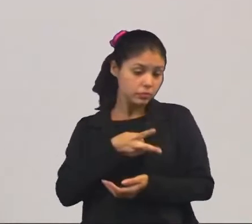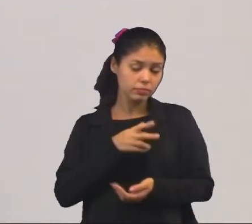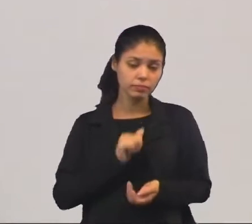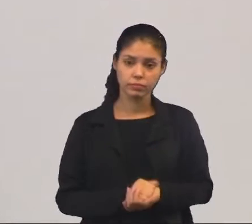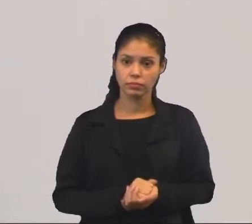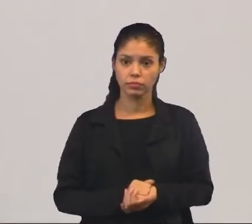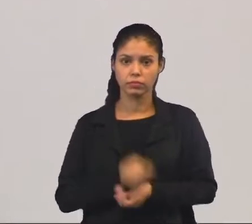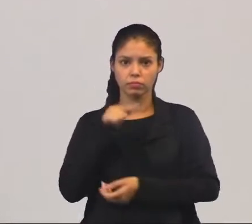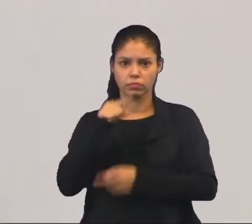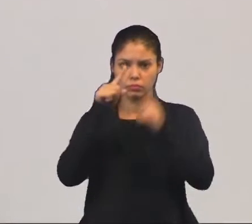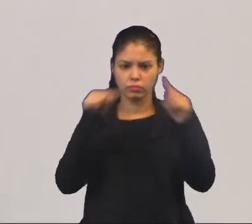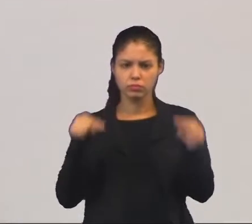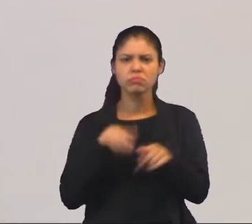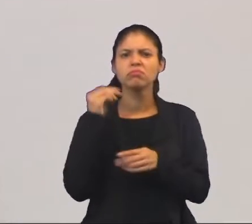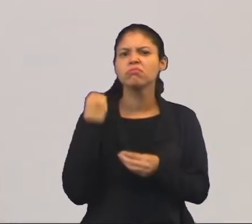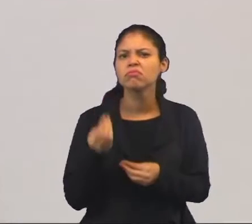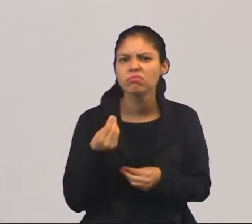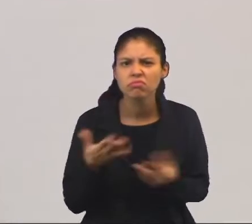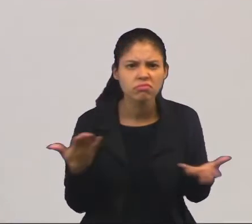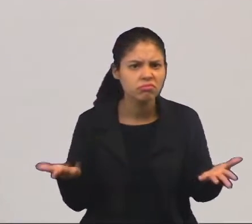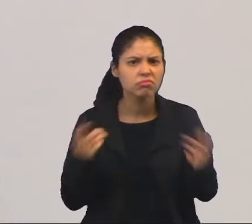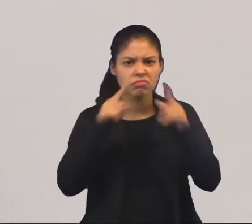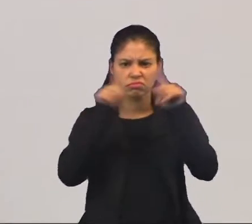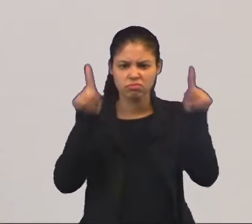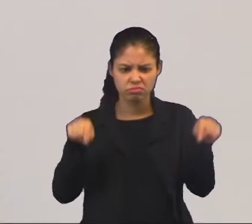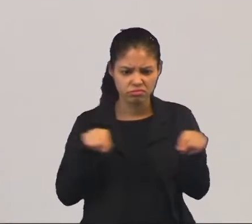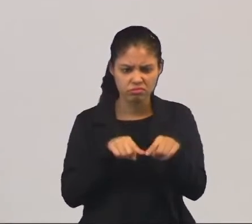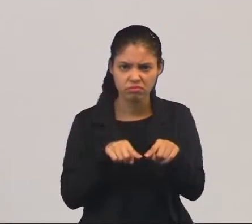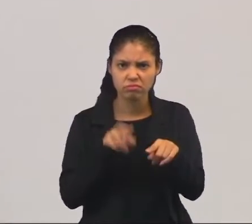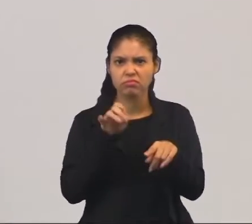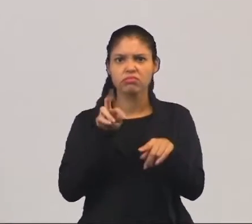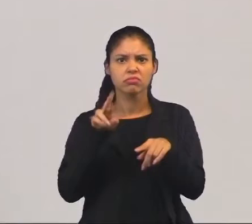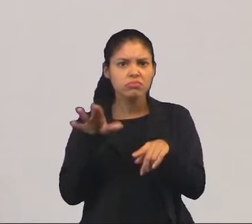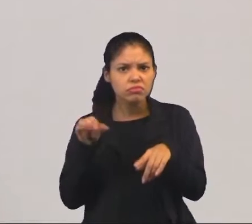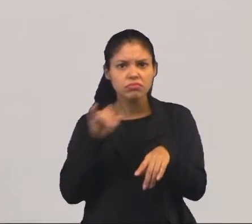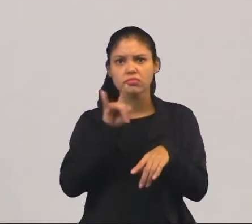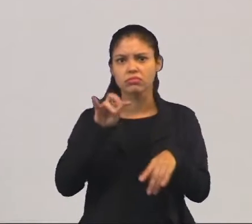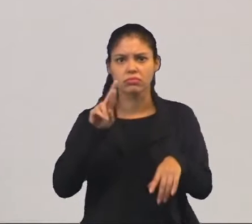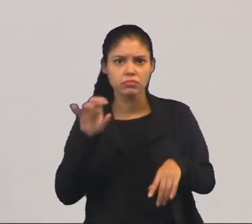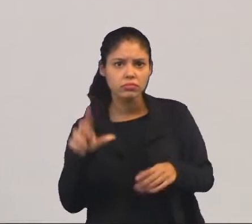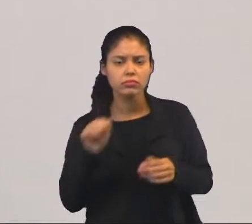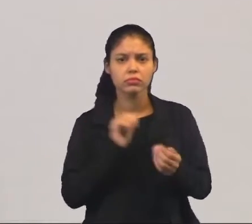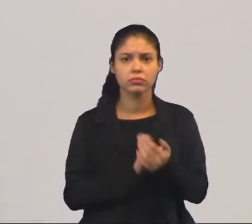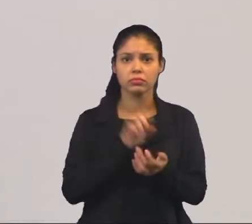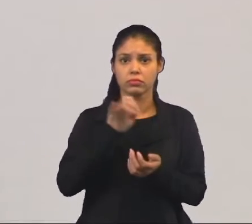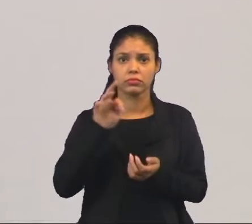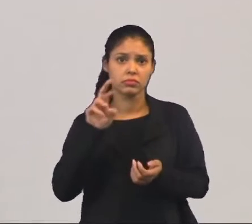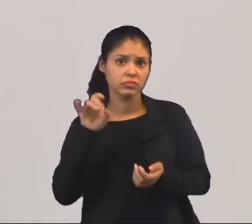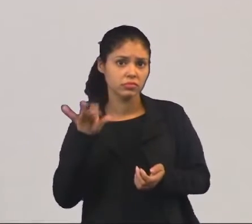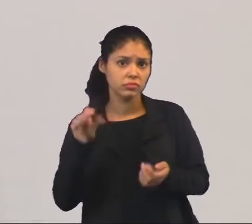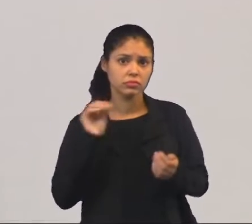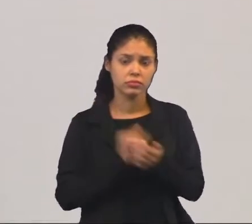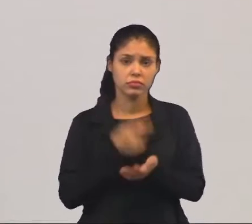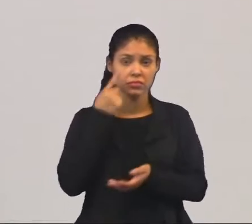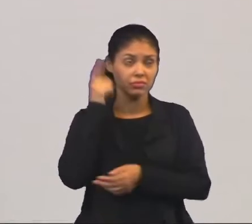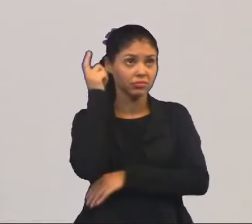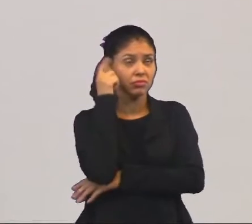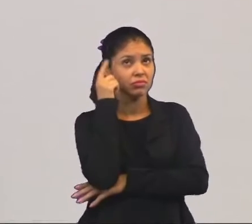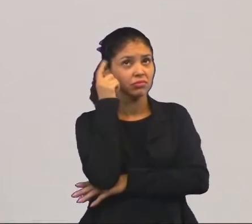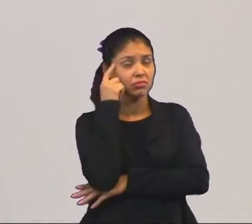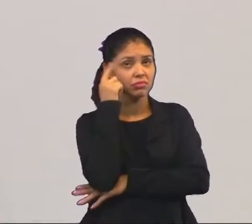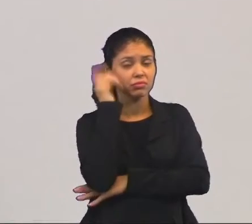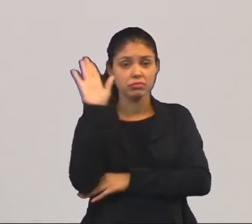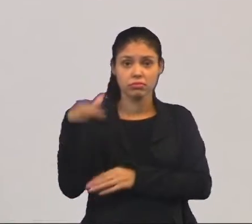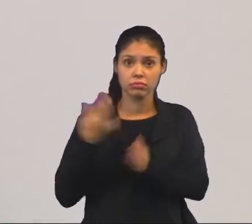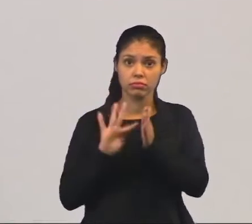diz, esse triângulo aqui é o quê? É retângulo? É equilátero? É isósceles? É escaleno? Às vezes ele fica pensando, qual